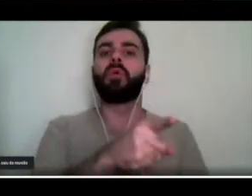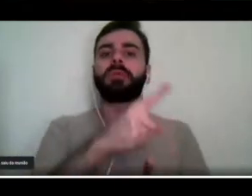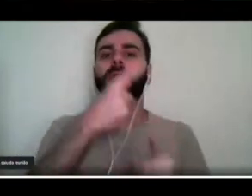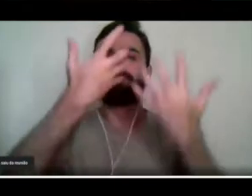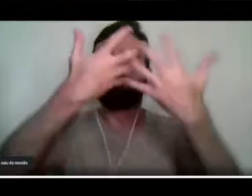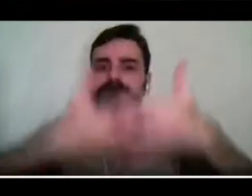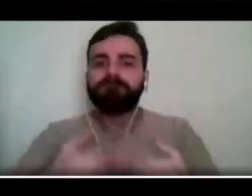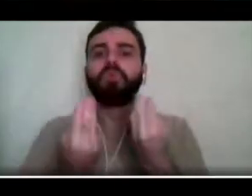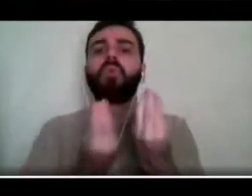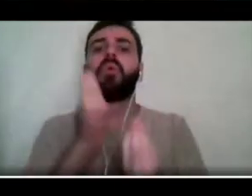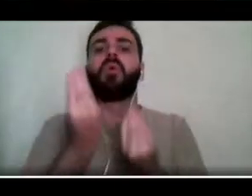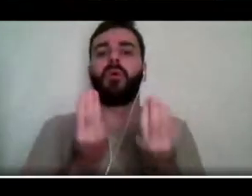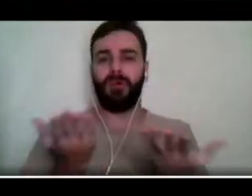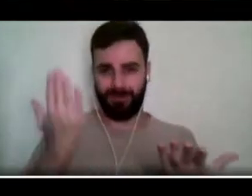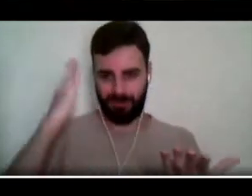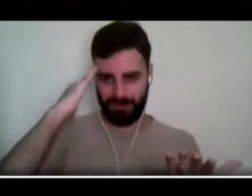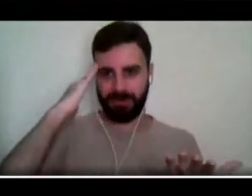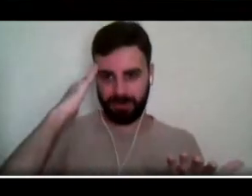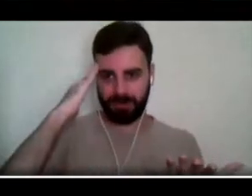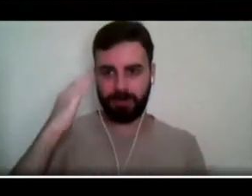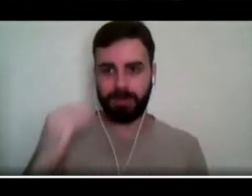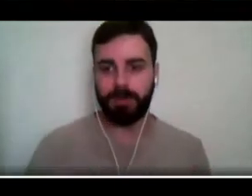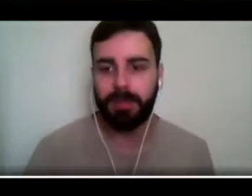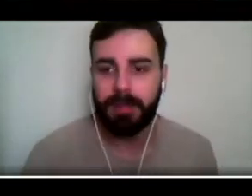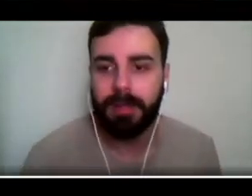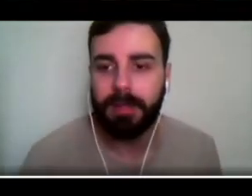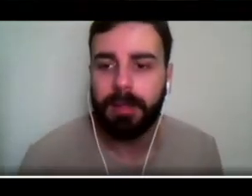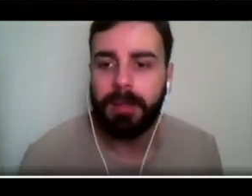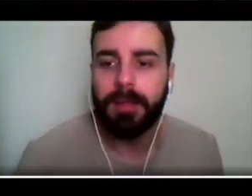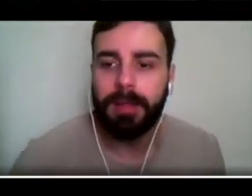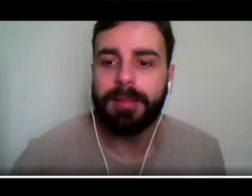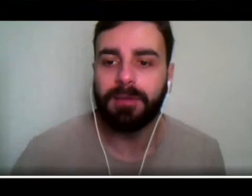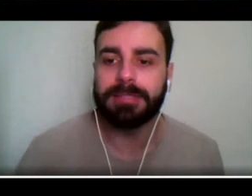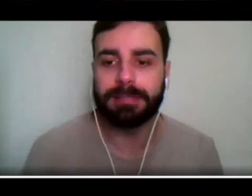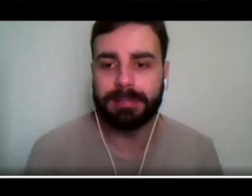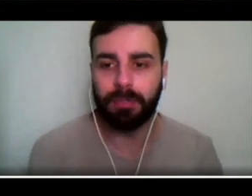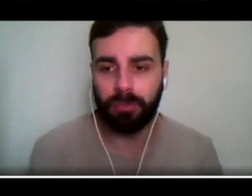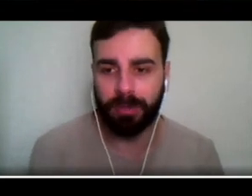Não, sim, que eu estou vendo, né, com a forma como foi construído, pelas retas, e aí,